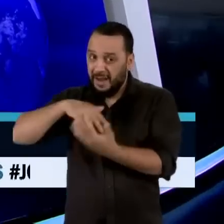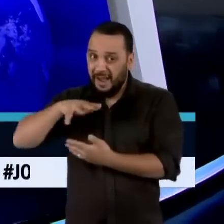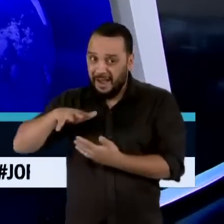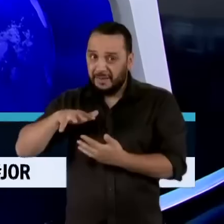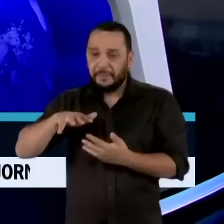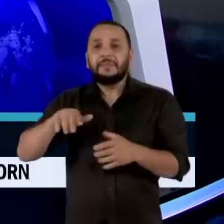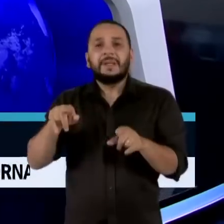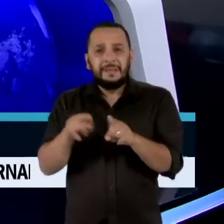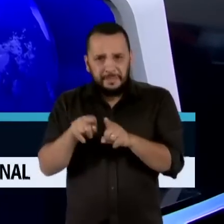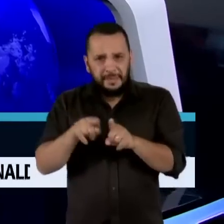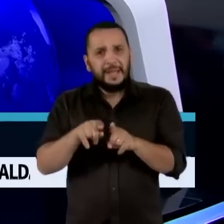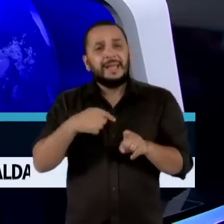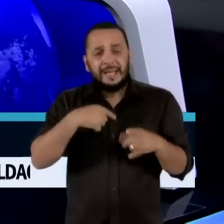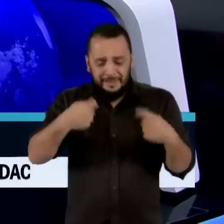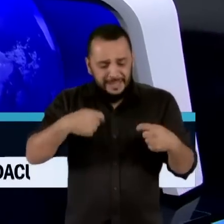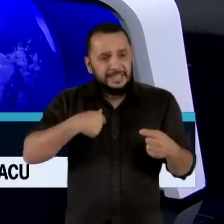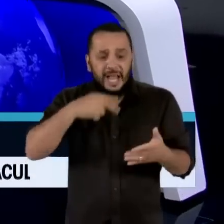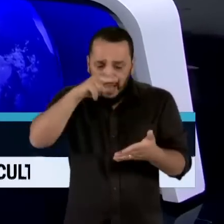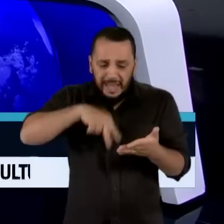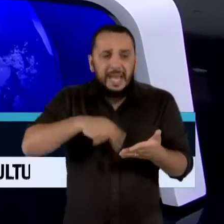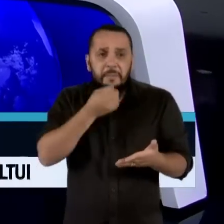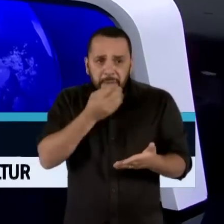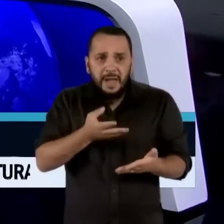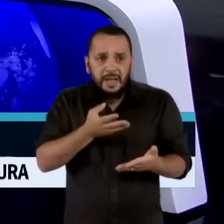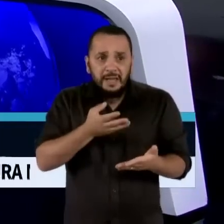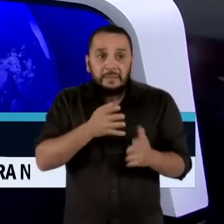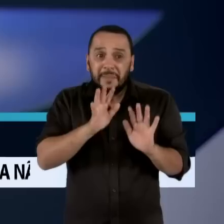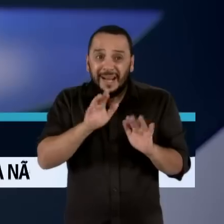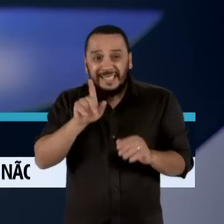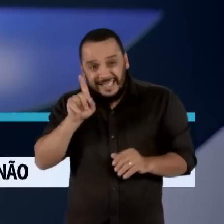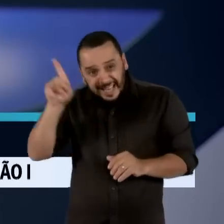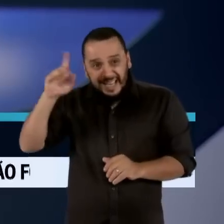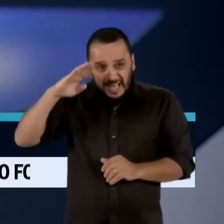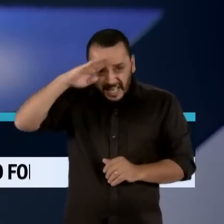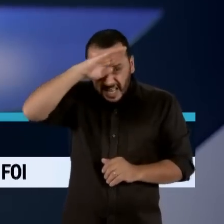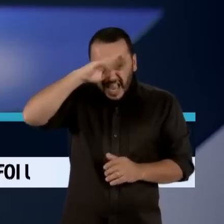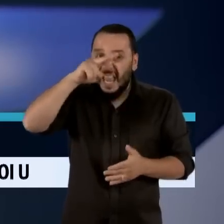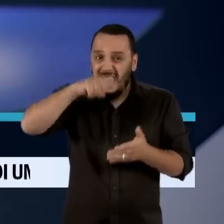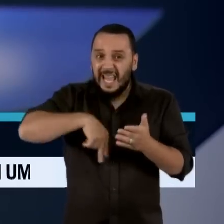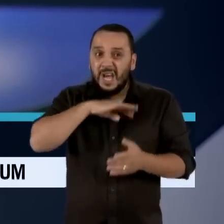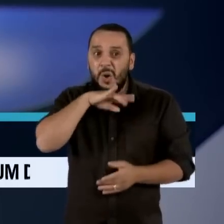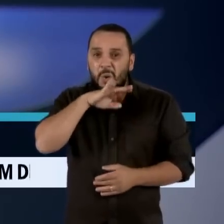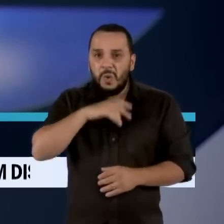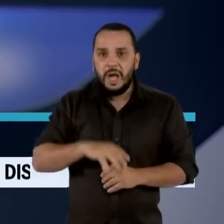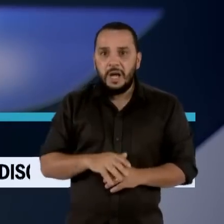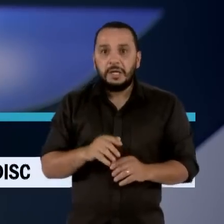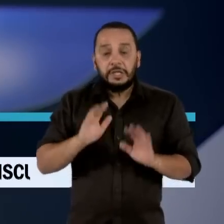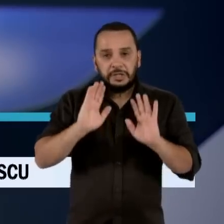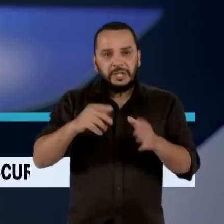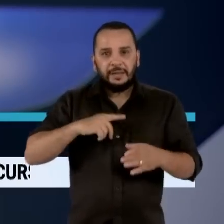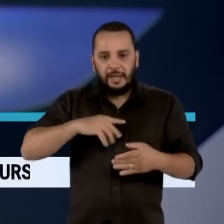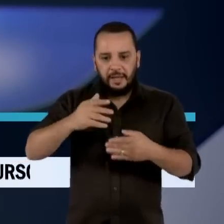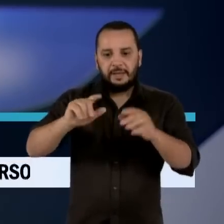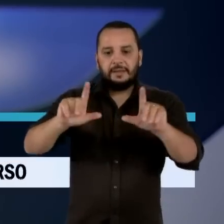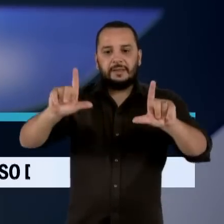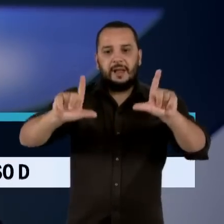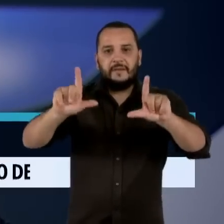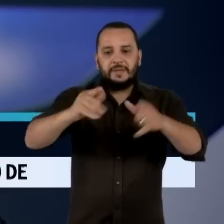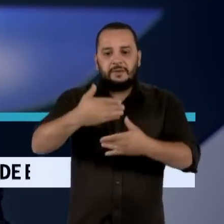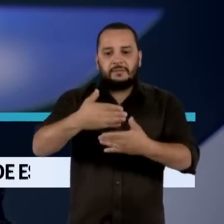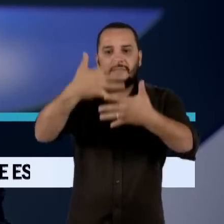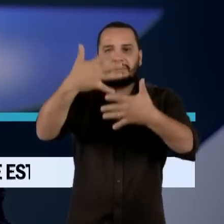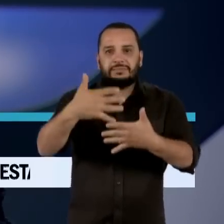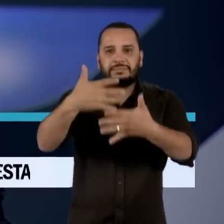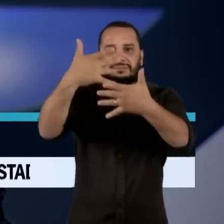de leitura. Ele lê muito mal o teleprompter, e o teleprompter hoje é um equipamento muito